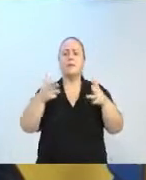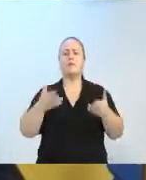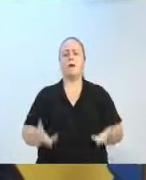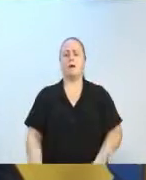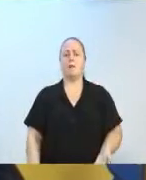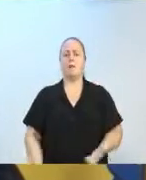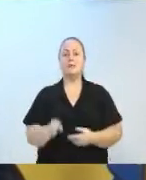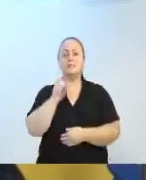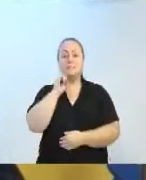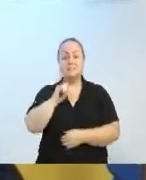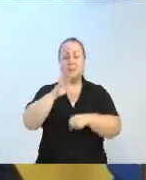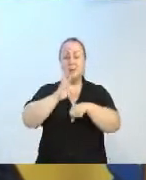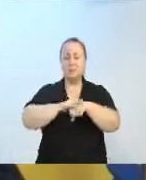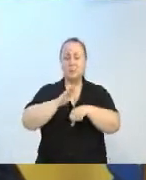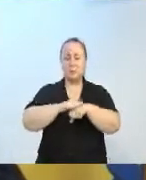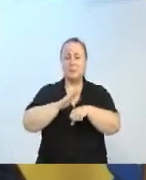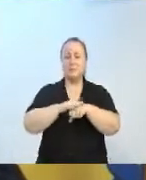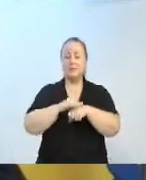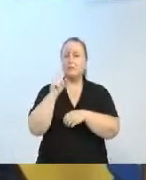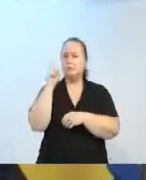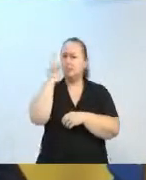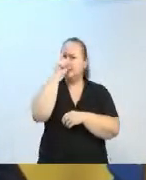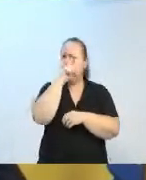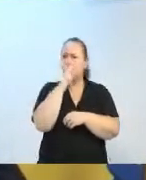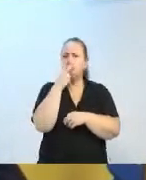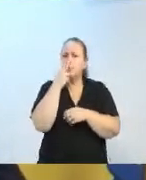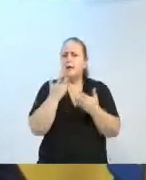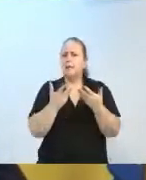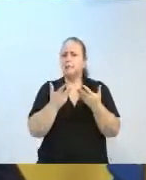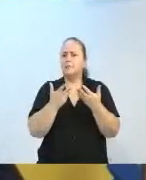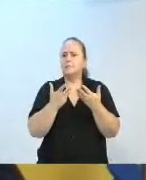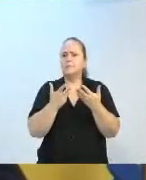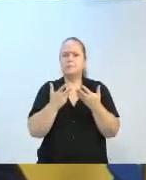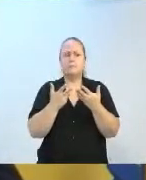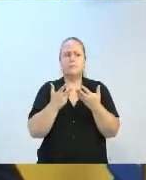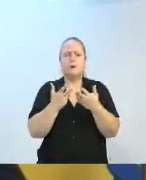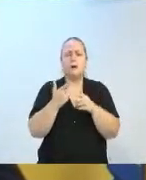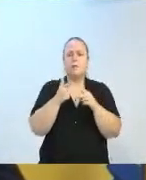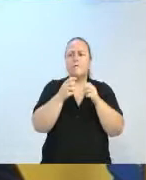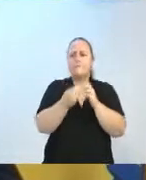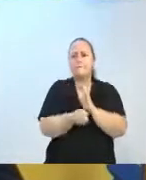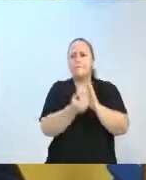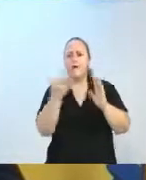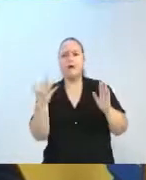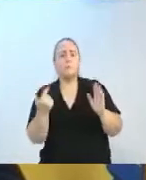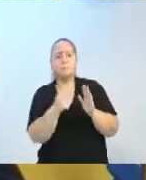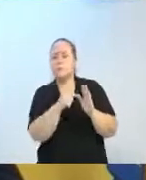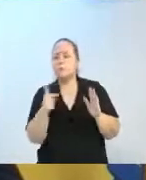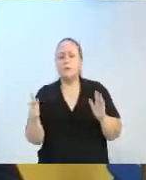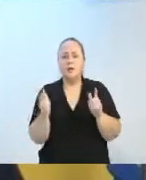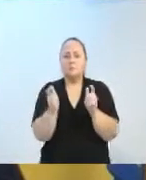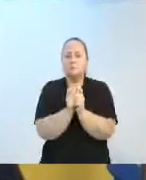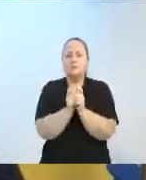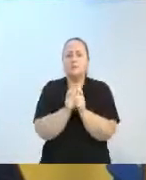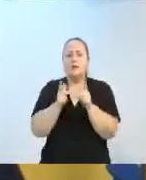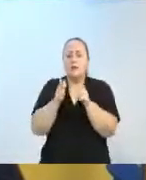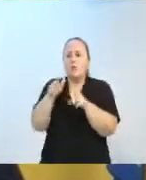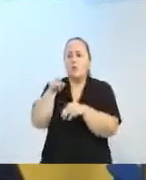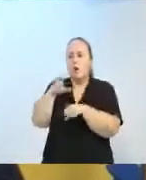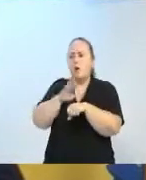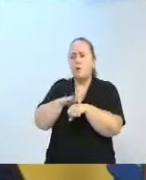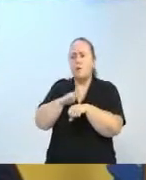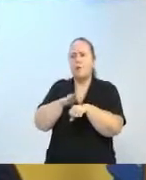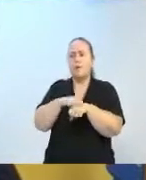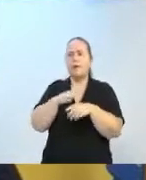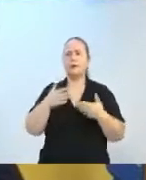raros. Como eu digo, o fato... eu até queria aqui dizer o seguinte, se isso aqui fosse uma chapa, sabe